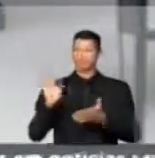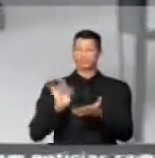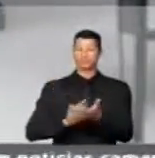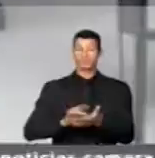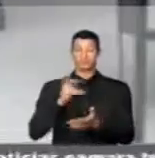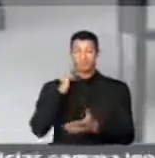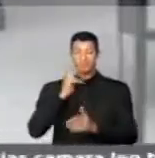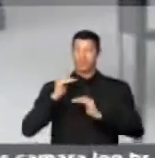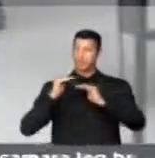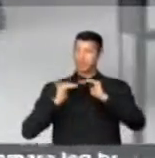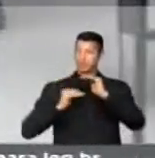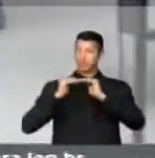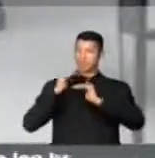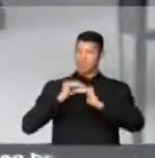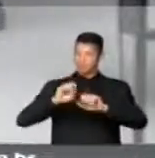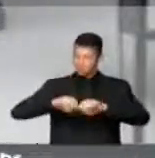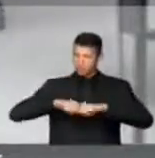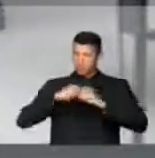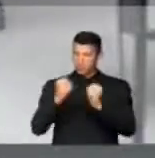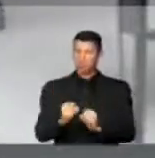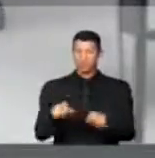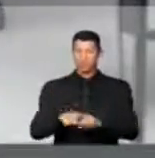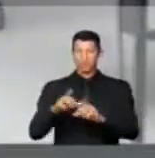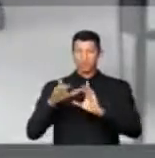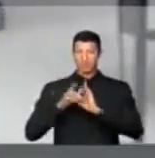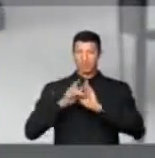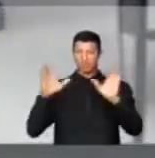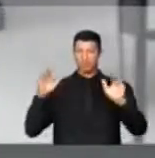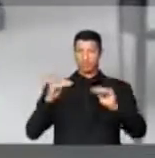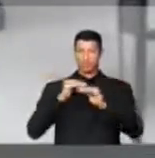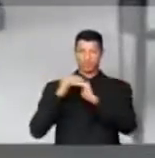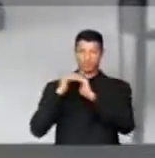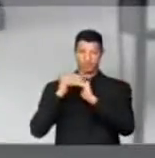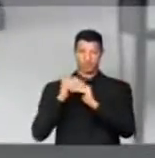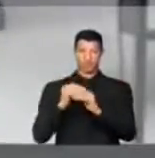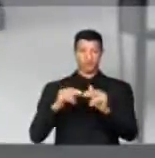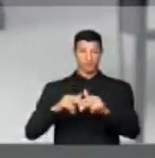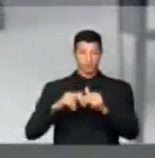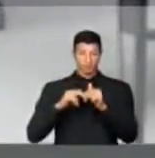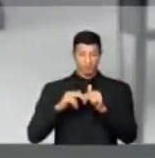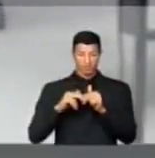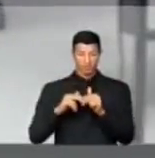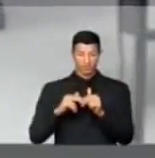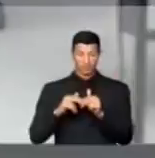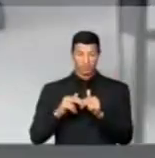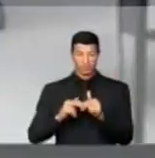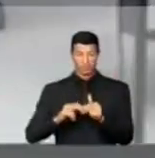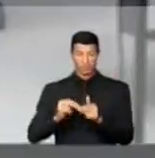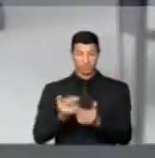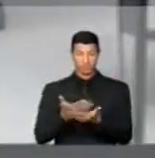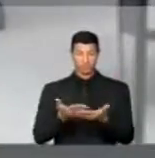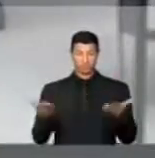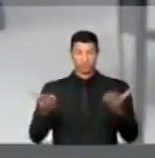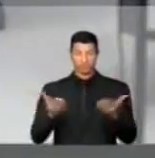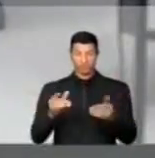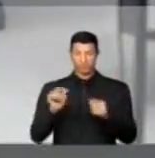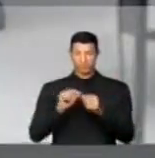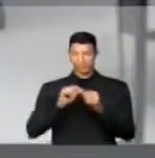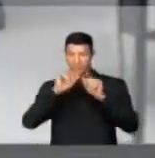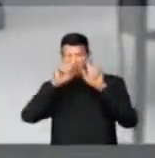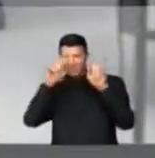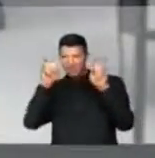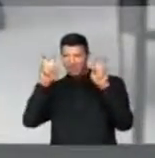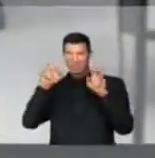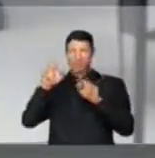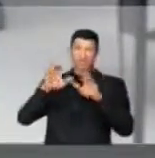fundamental para o equilíbrio e para o fortalecimento da democracia. Portanto, Vossa Excelência toca em